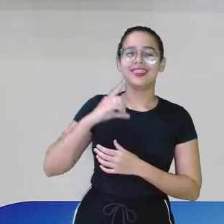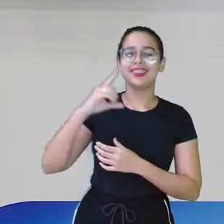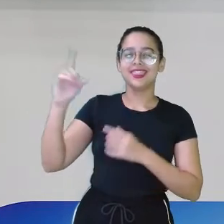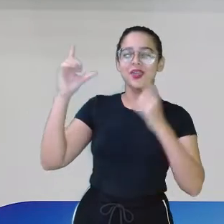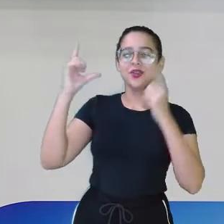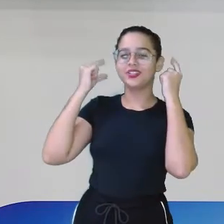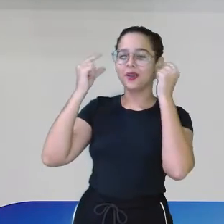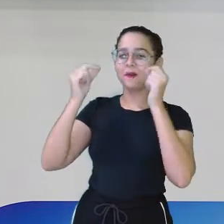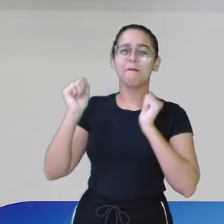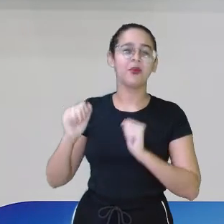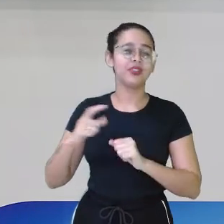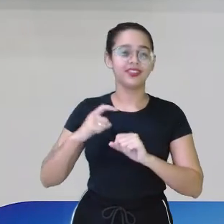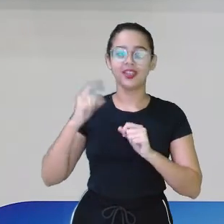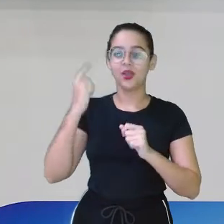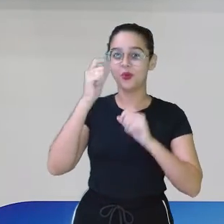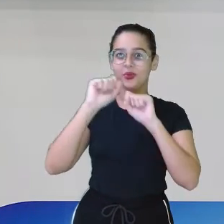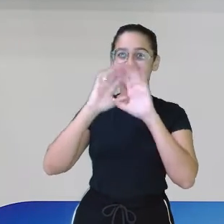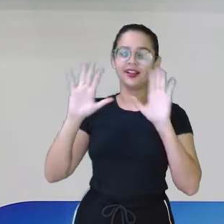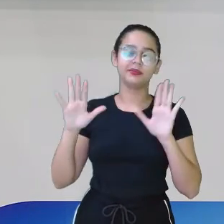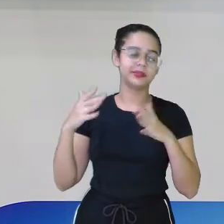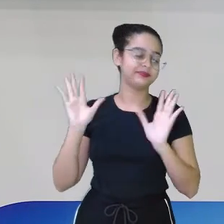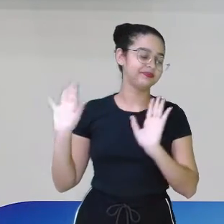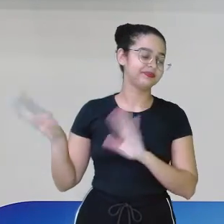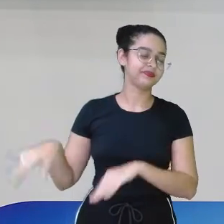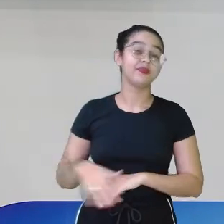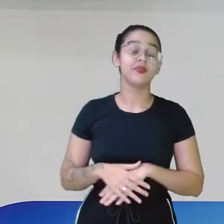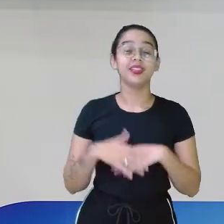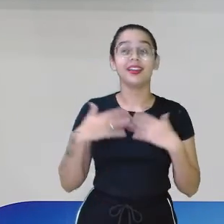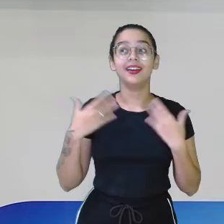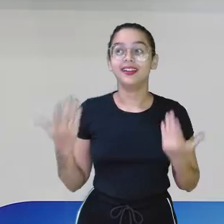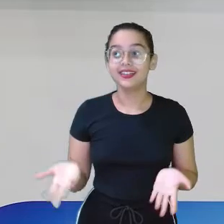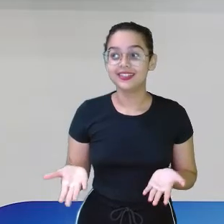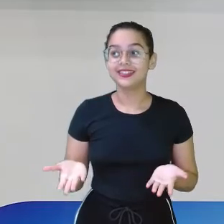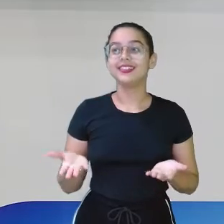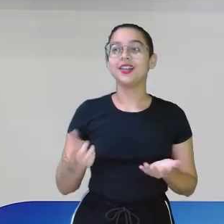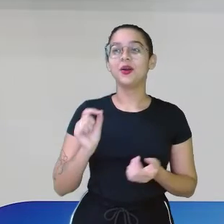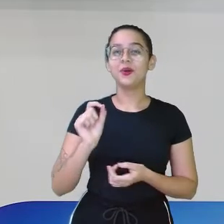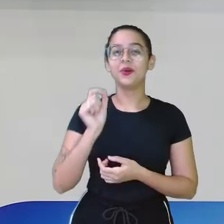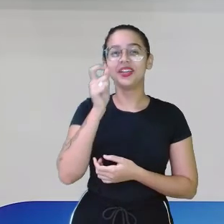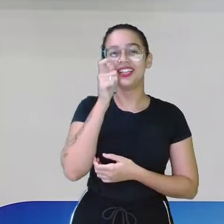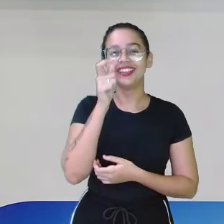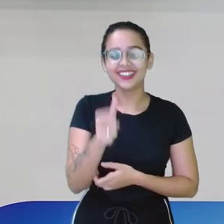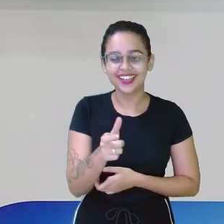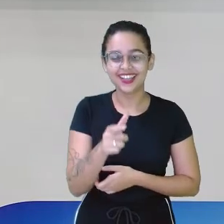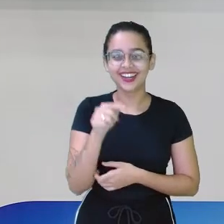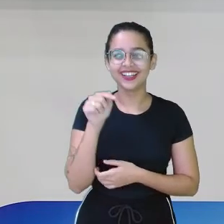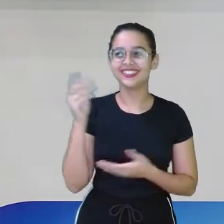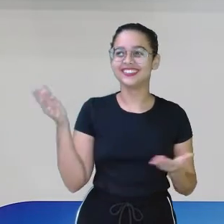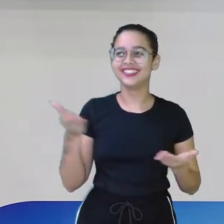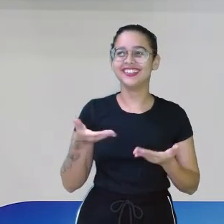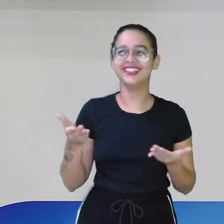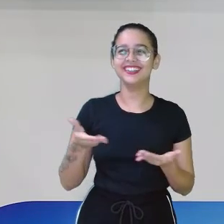Pode ter o olho mesmo. claro que for, meu filho, mas. Não é? Então, Exato. o que interessa aqui, gente,